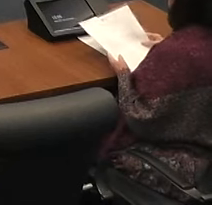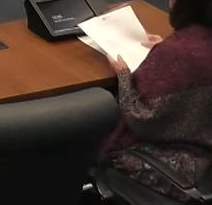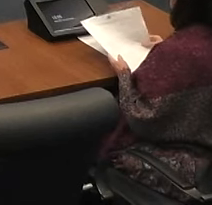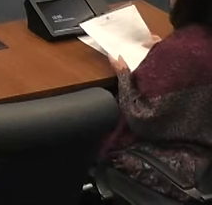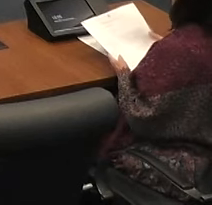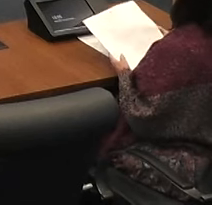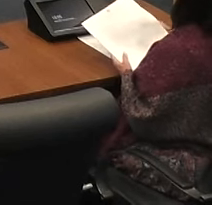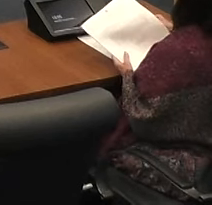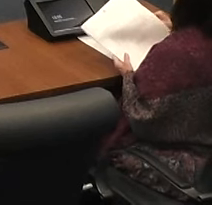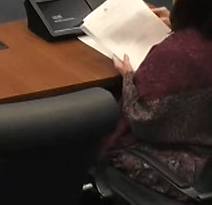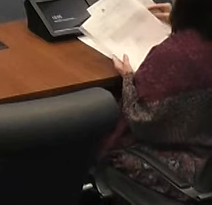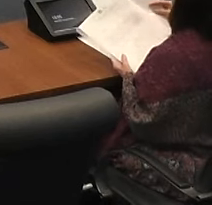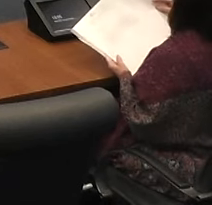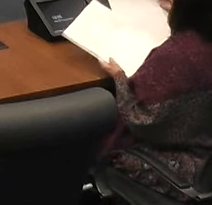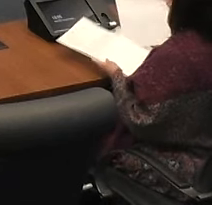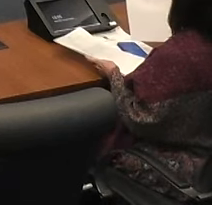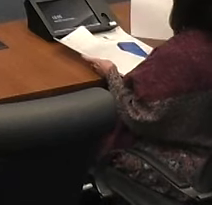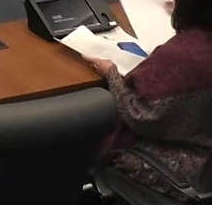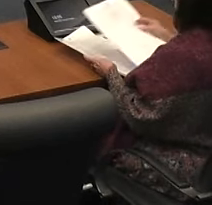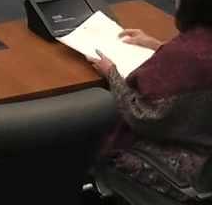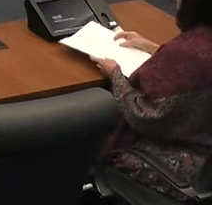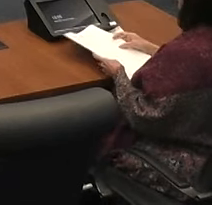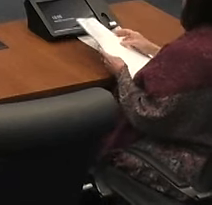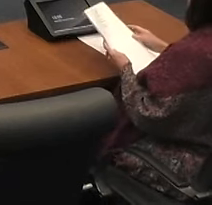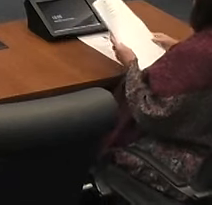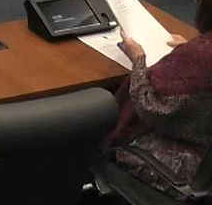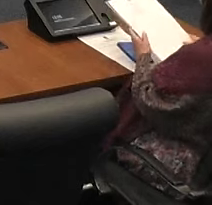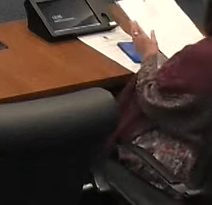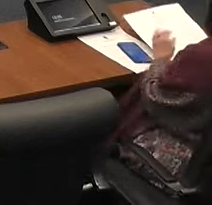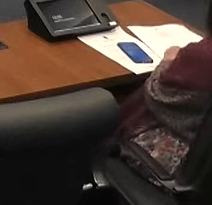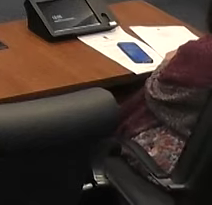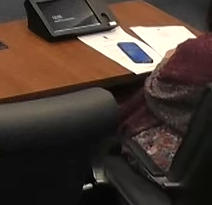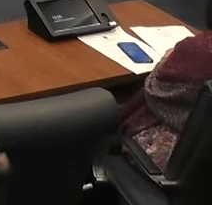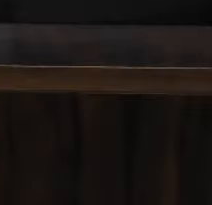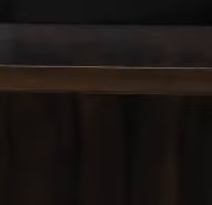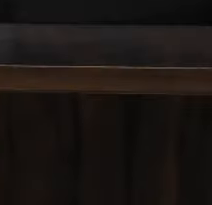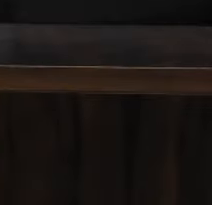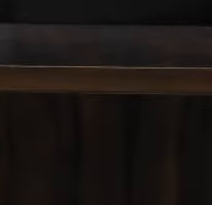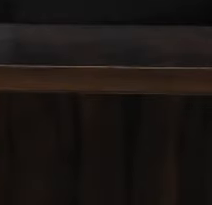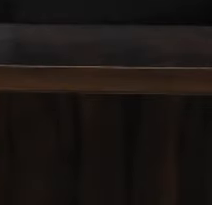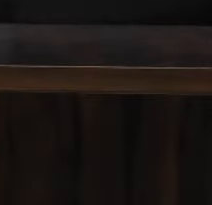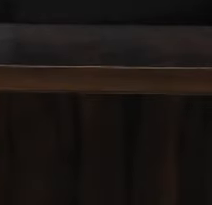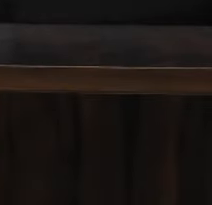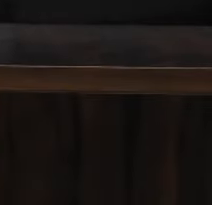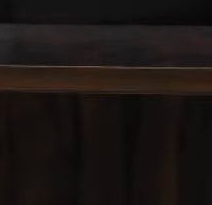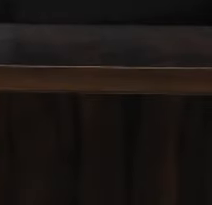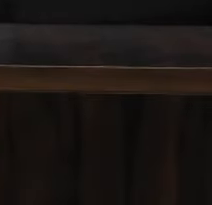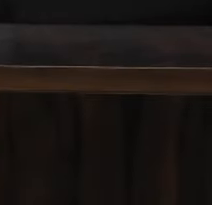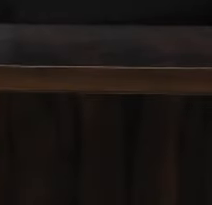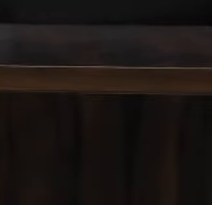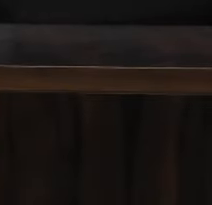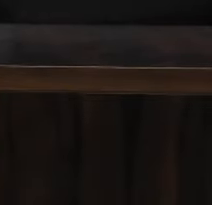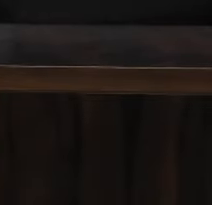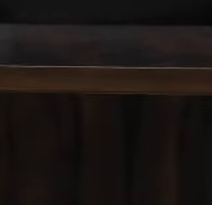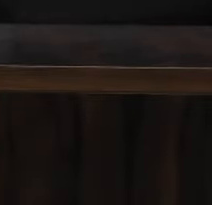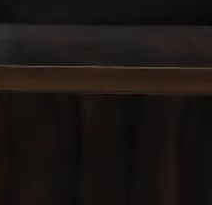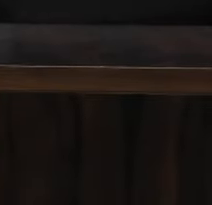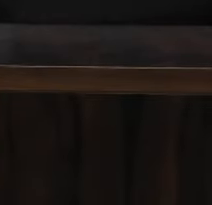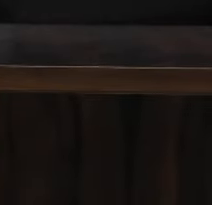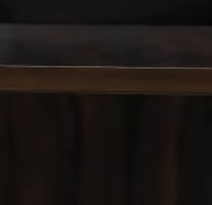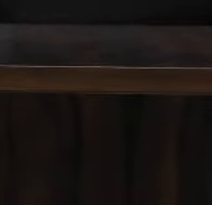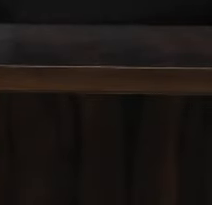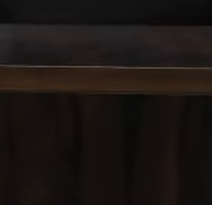mulheres, todas as sessões do mês será presidida. Tudo bem? Nosso co-irmão, deputado Douglas